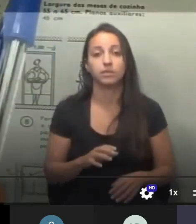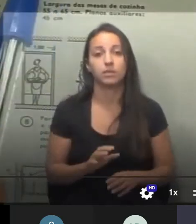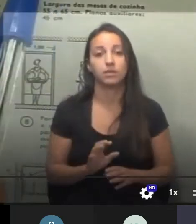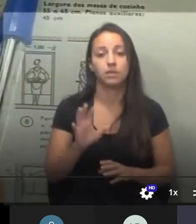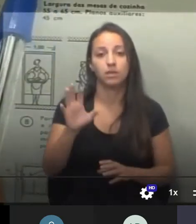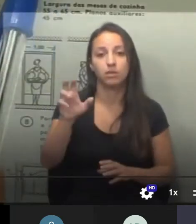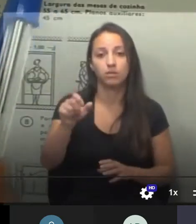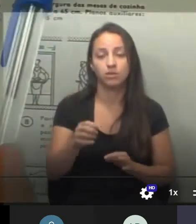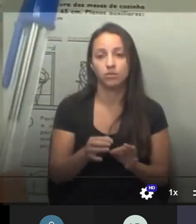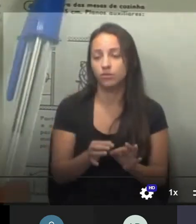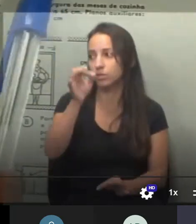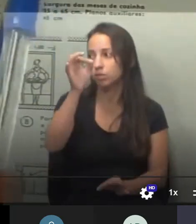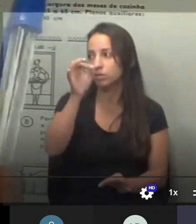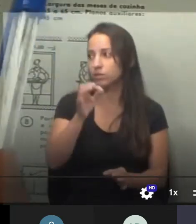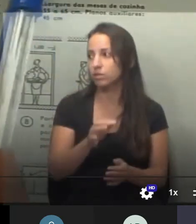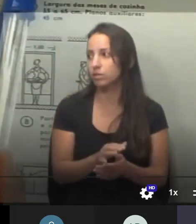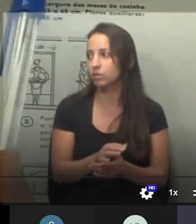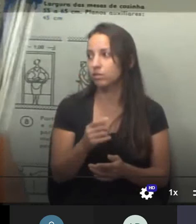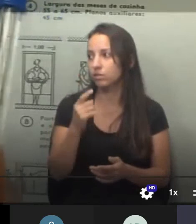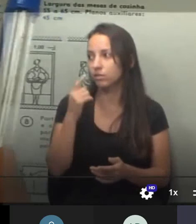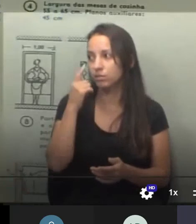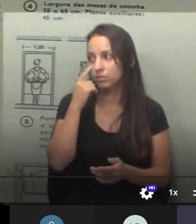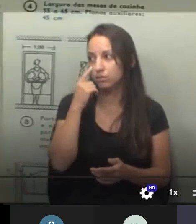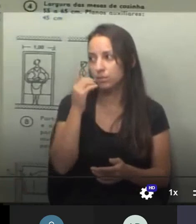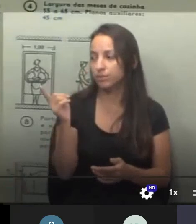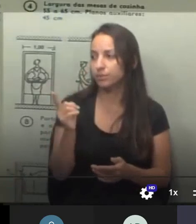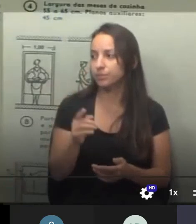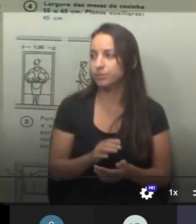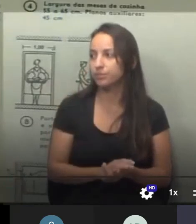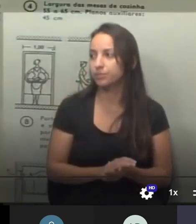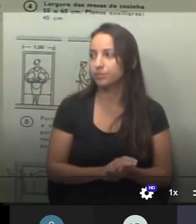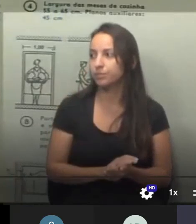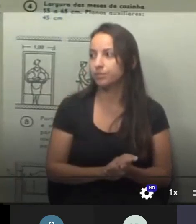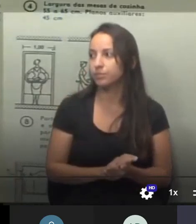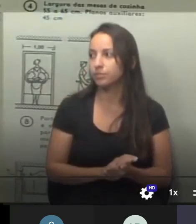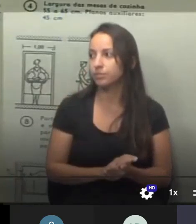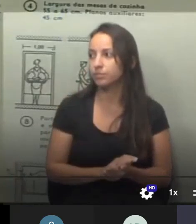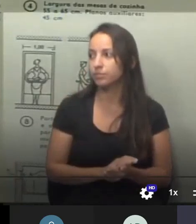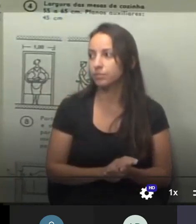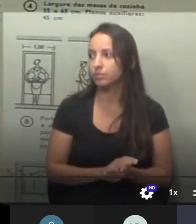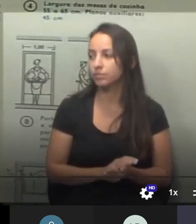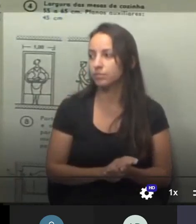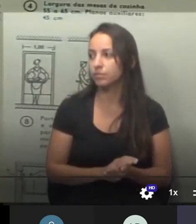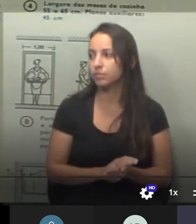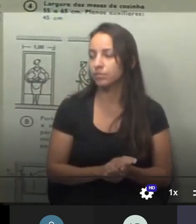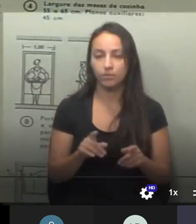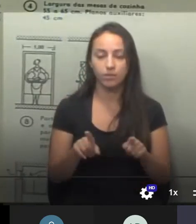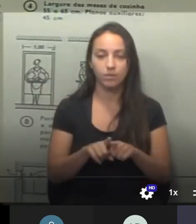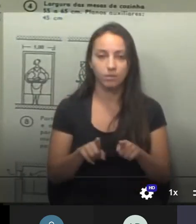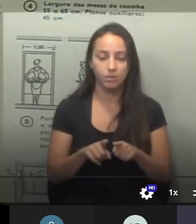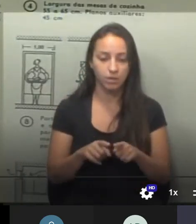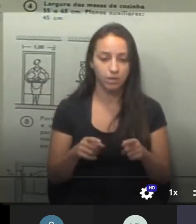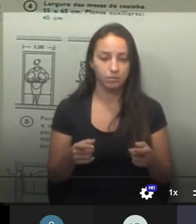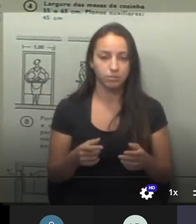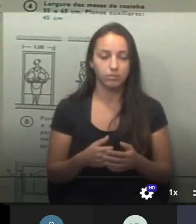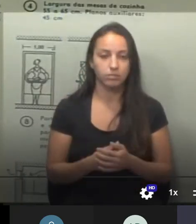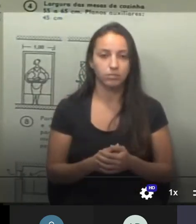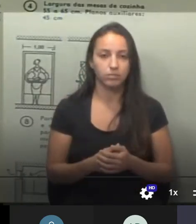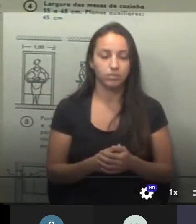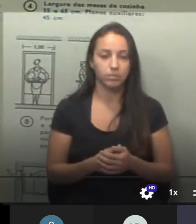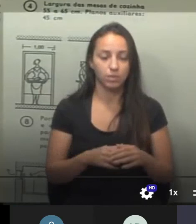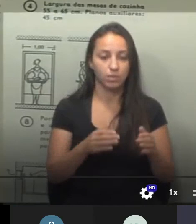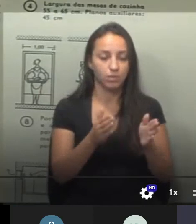alcances verticais, aqui, olha, né, os armários superiores, e o espaço entre a